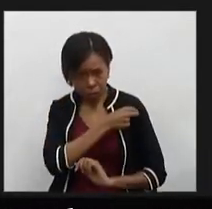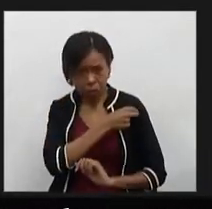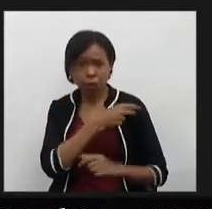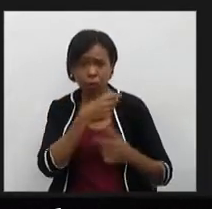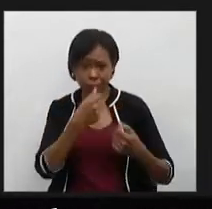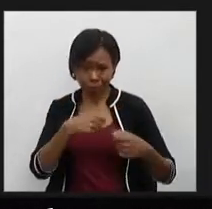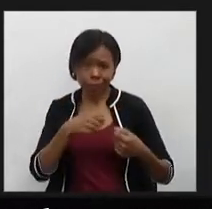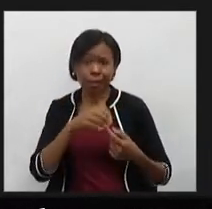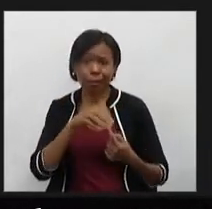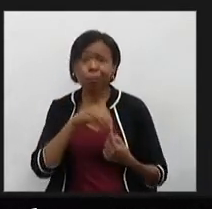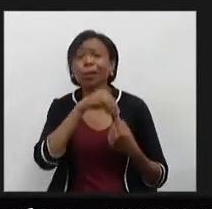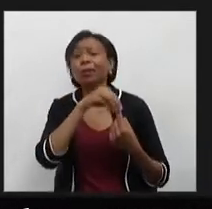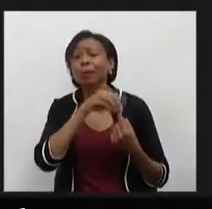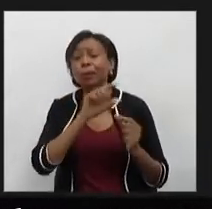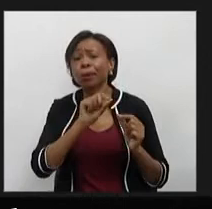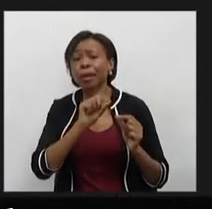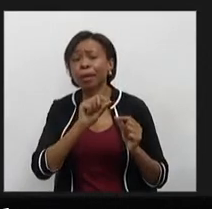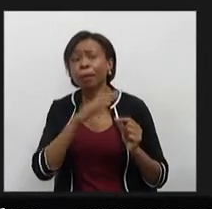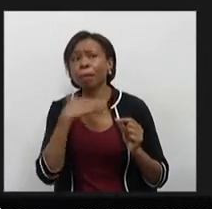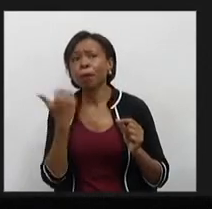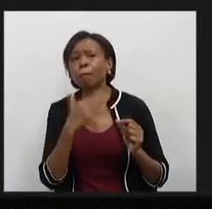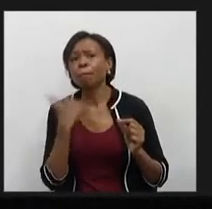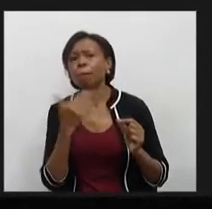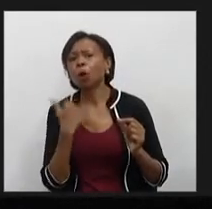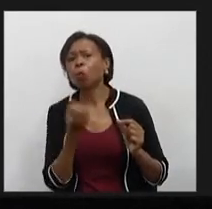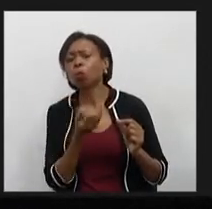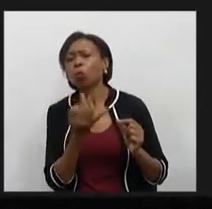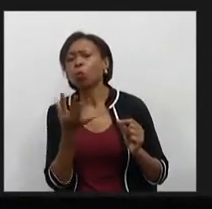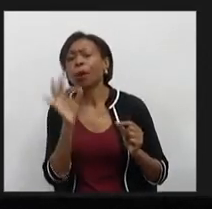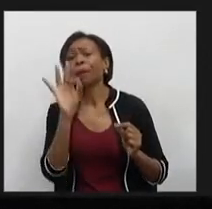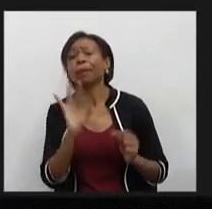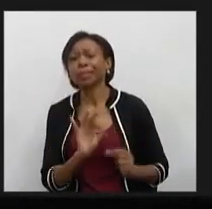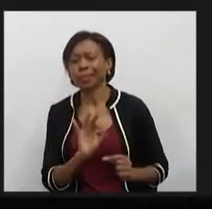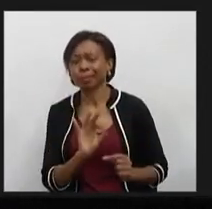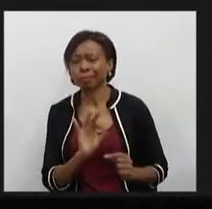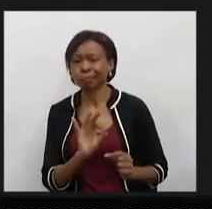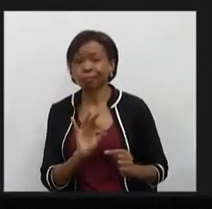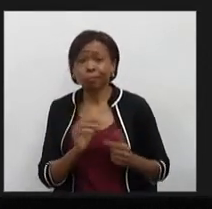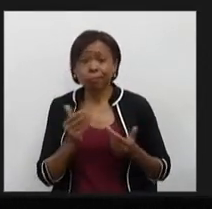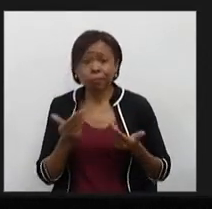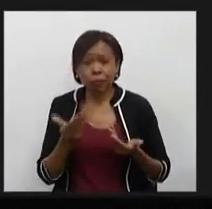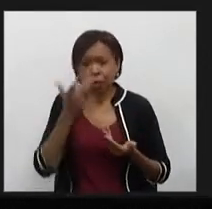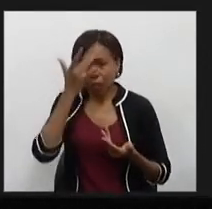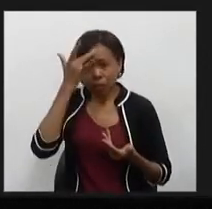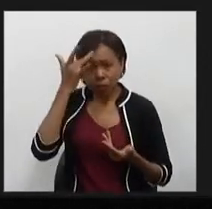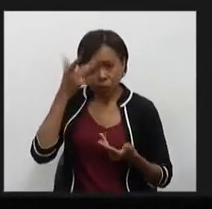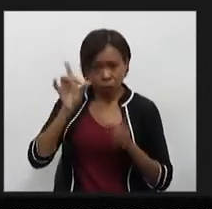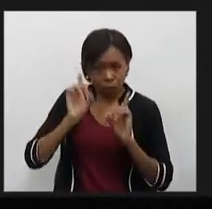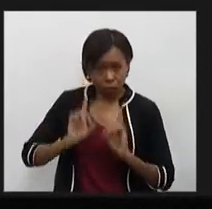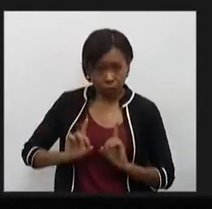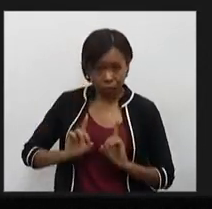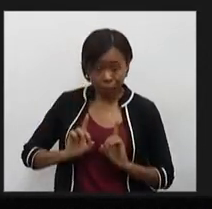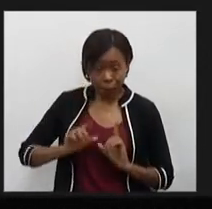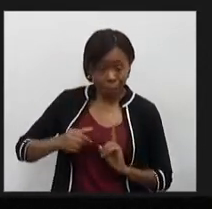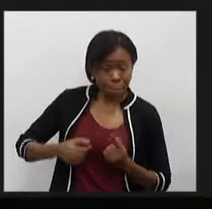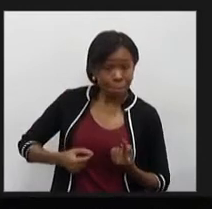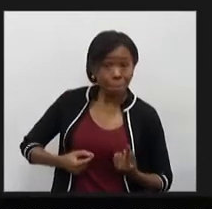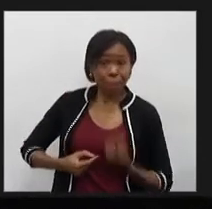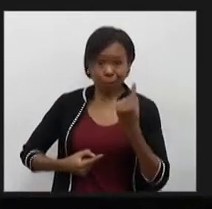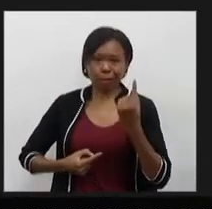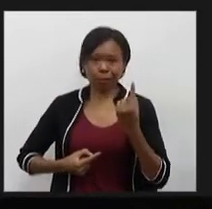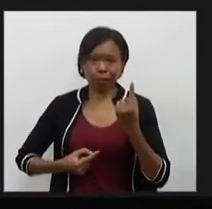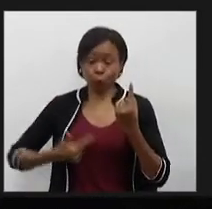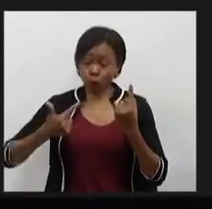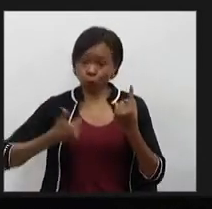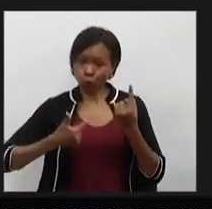mortalidade. E, sob esse aspecto, a pessoa com deficiência talvez deveria estar antes até da pessoa idosa. E olha que eu